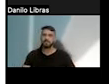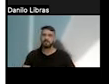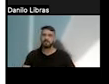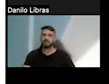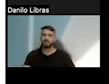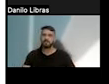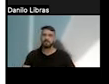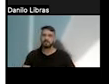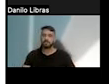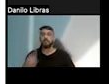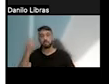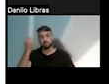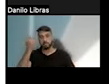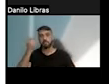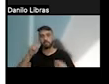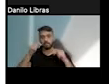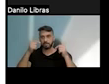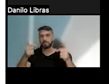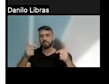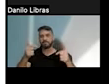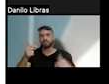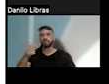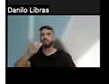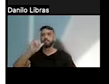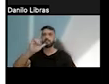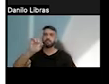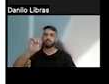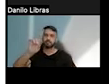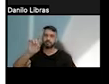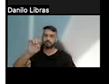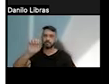importante, pela ação do DH nesse sistema.